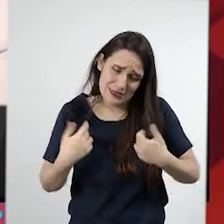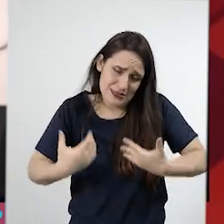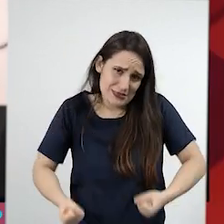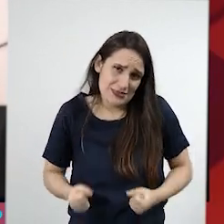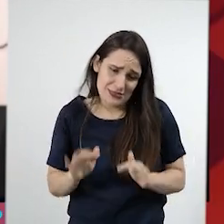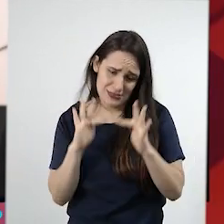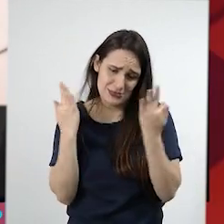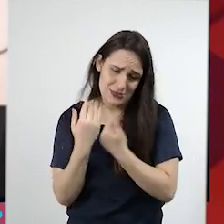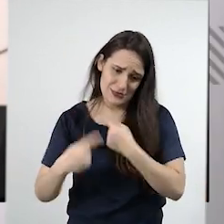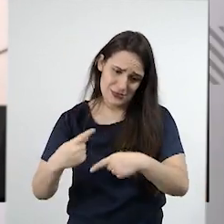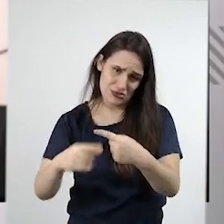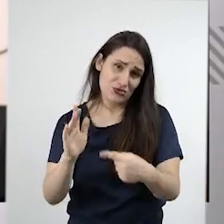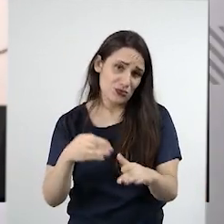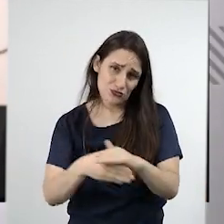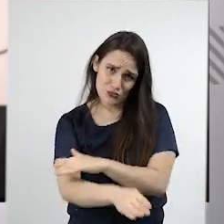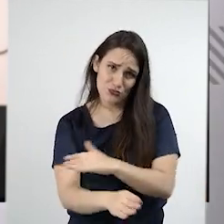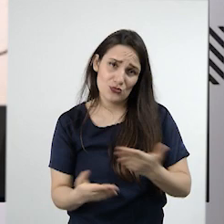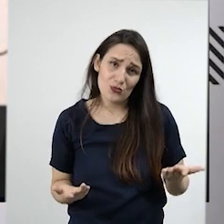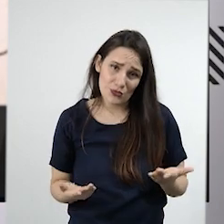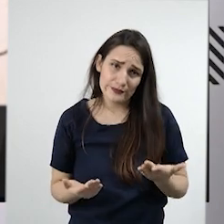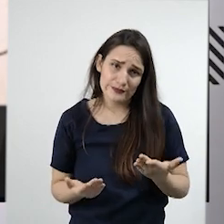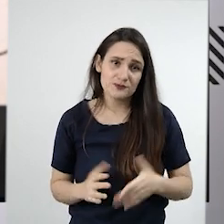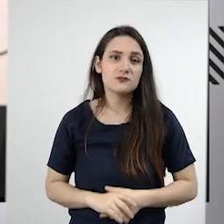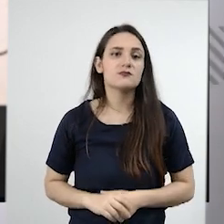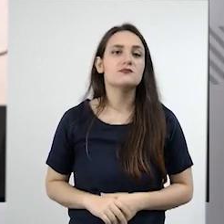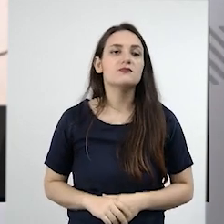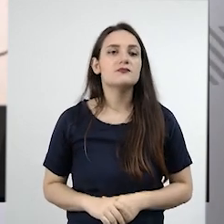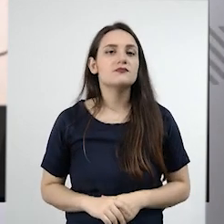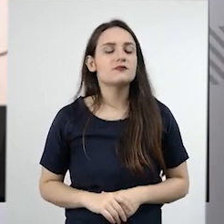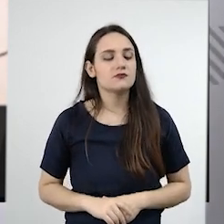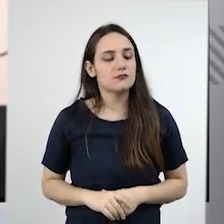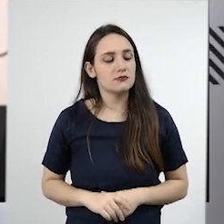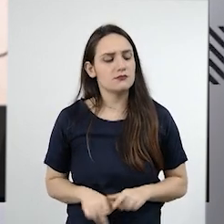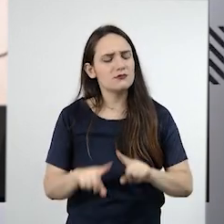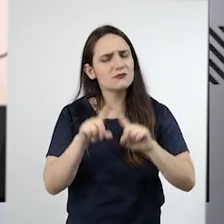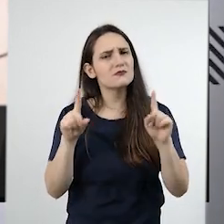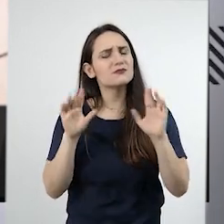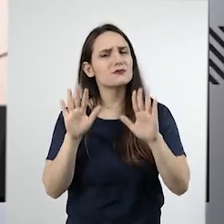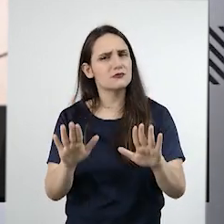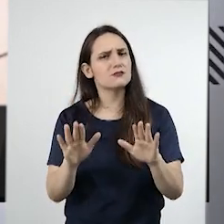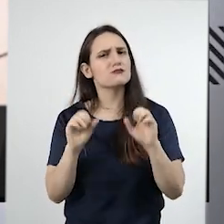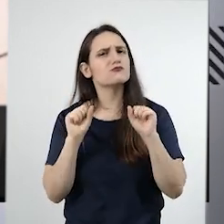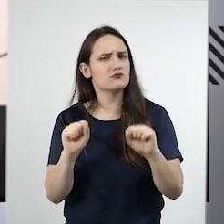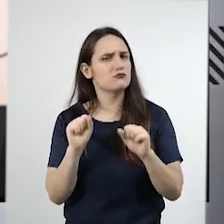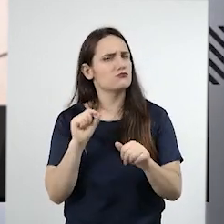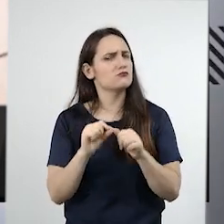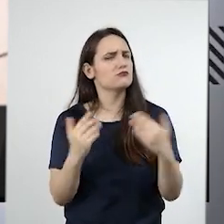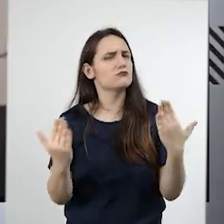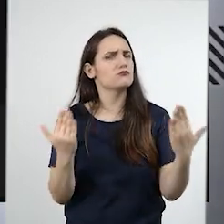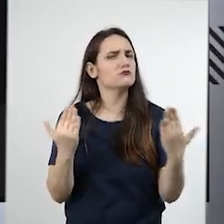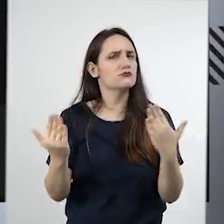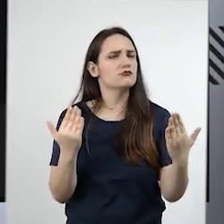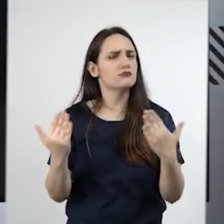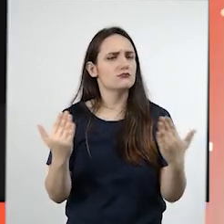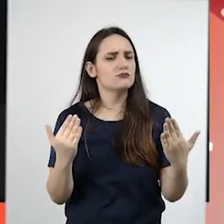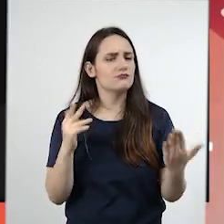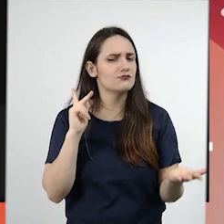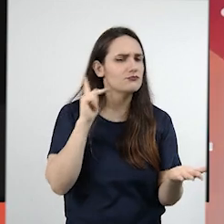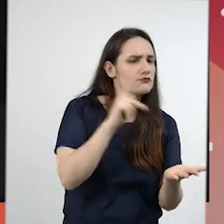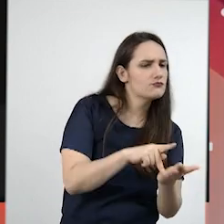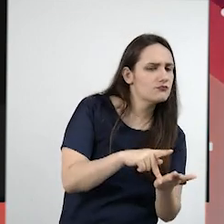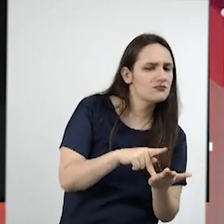toda. Mas dá para a gente também traçar um paralelo sobre essa situação do real com o